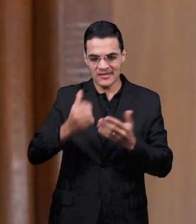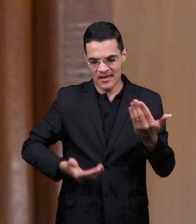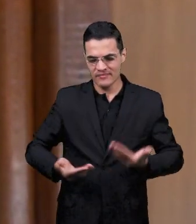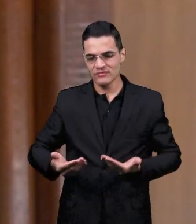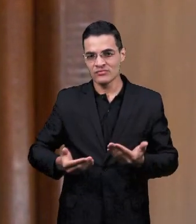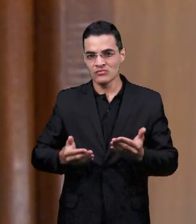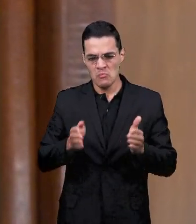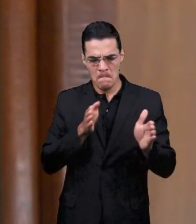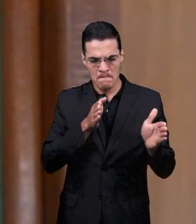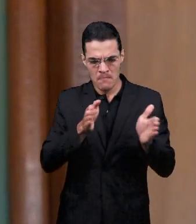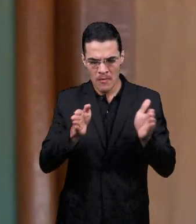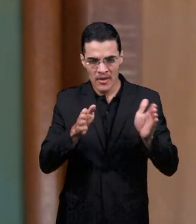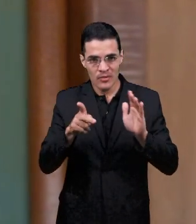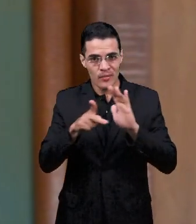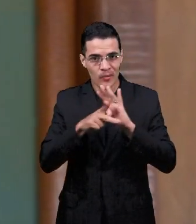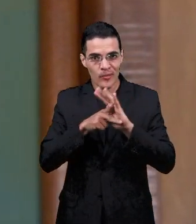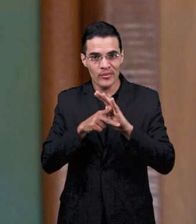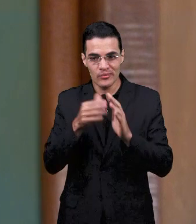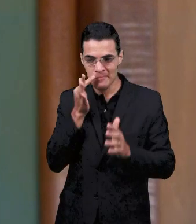breve,